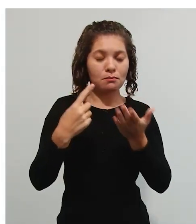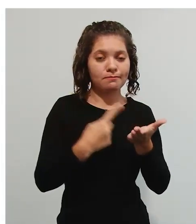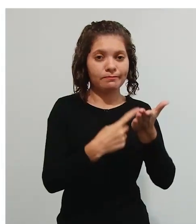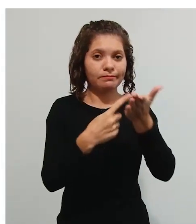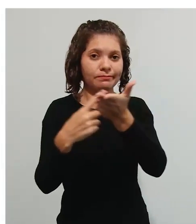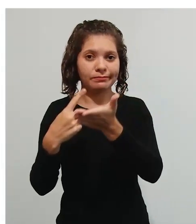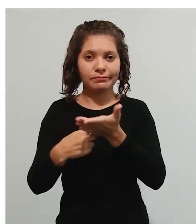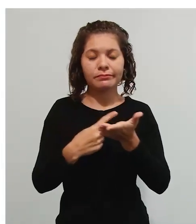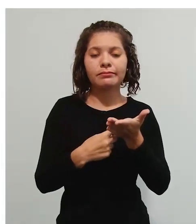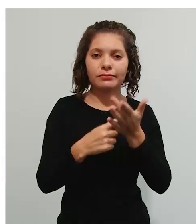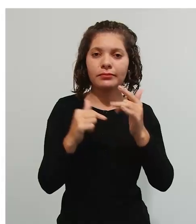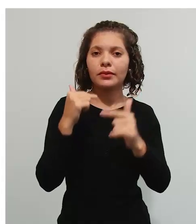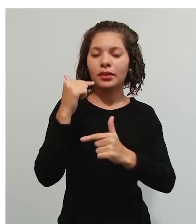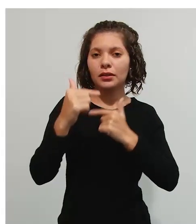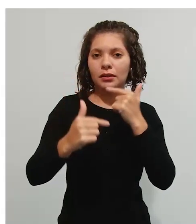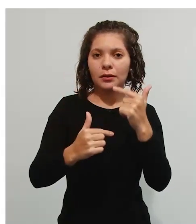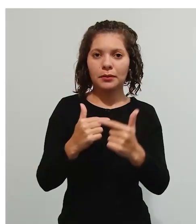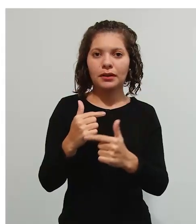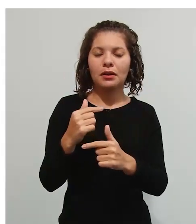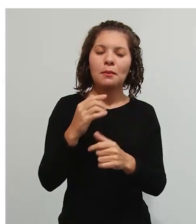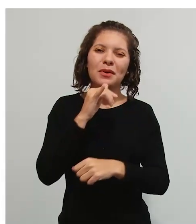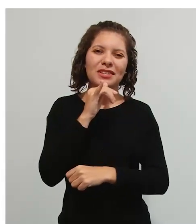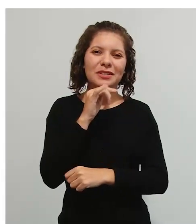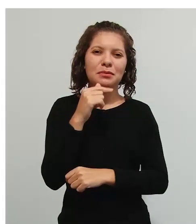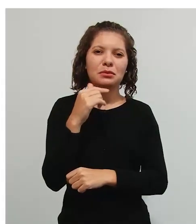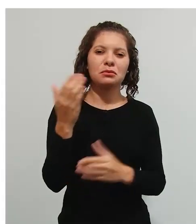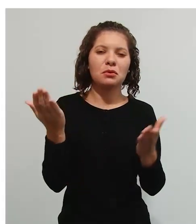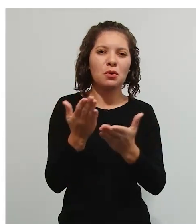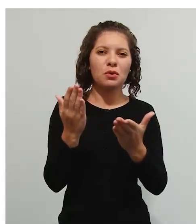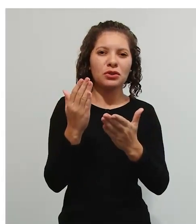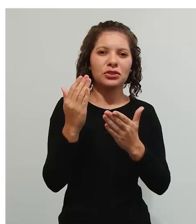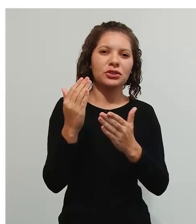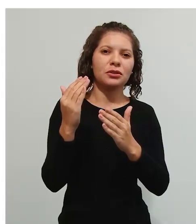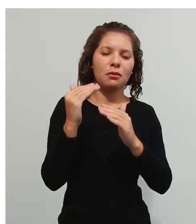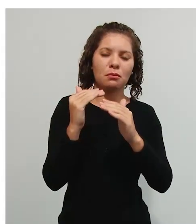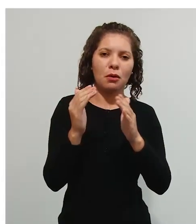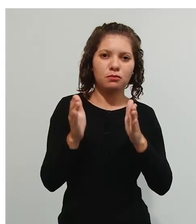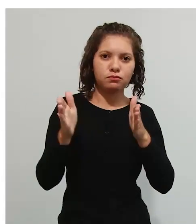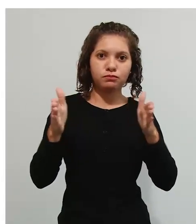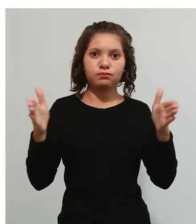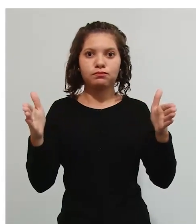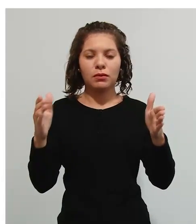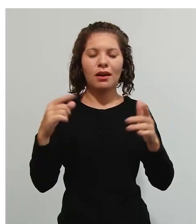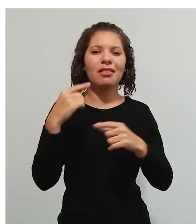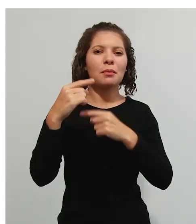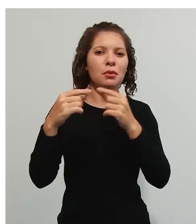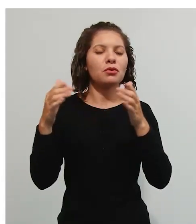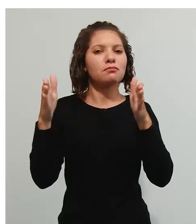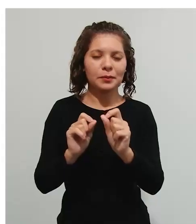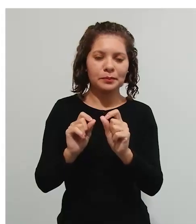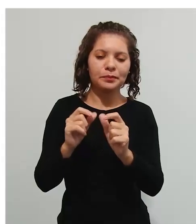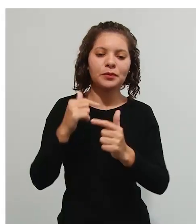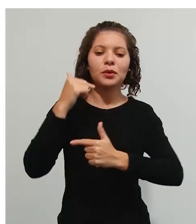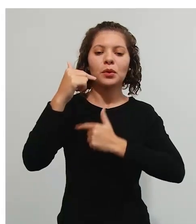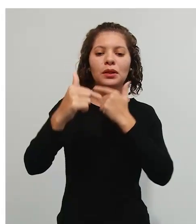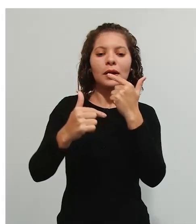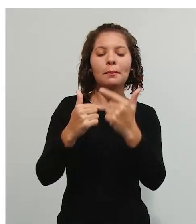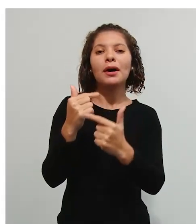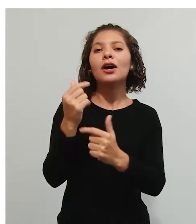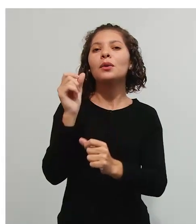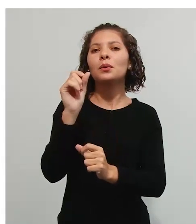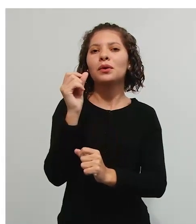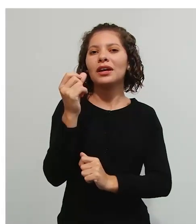salvo uma disposição em convenção ou acordo coletivo. Além disso, a CF traz a